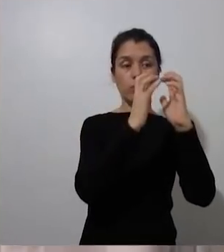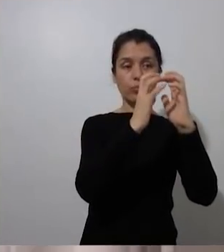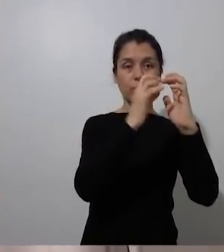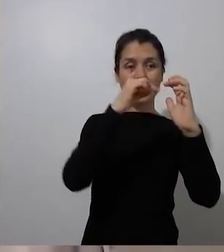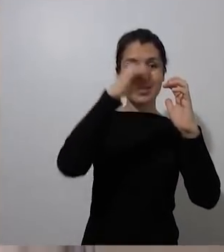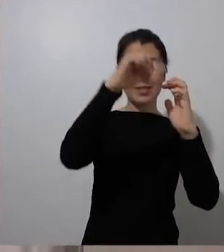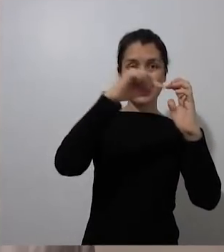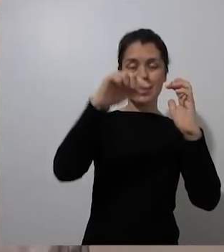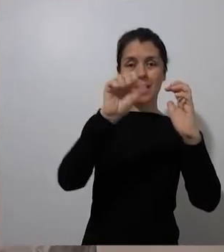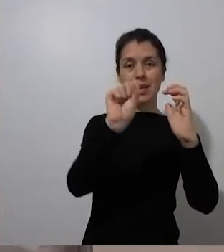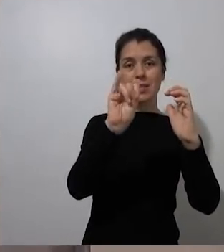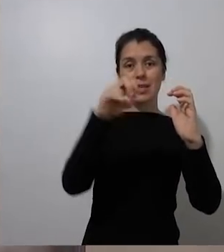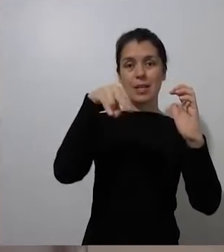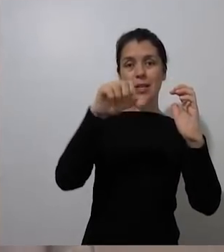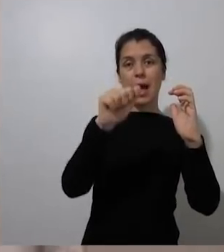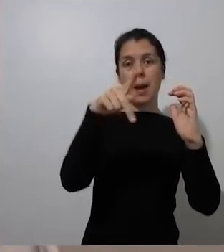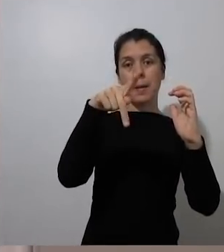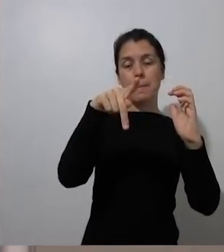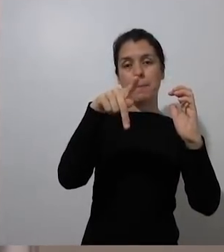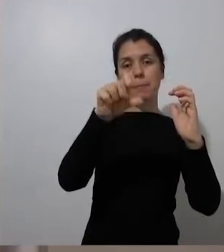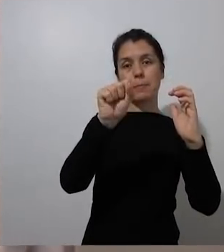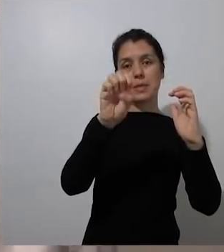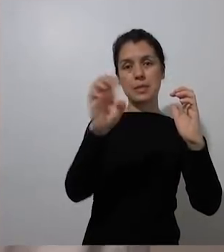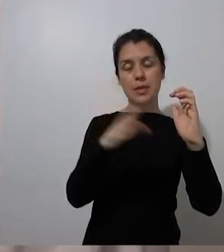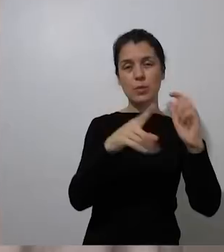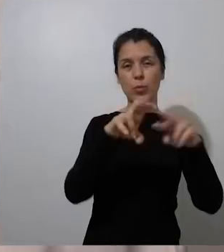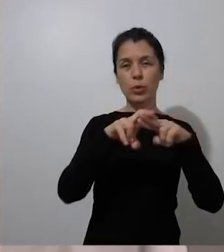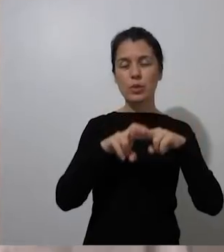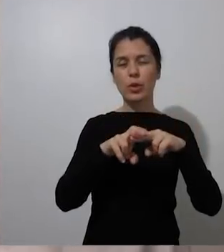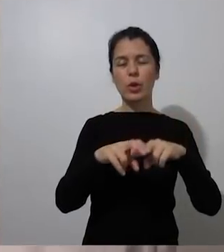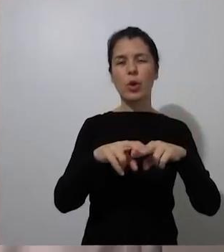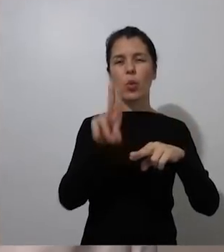conexões, inibindo as sinapses. Por isso, quando você toma um Rivotril, um